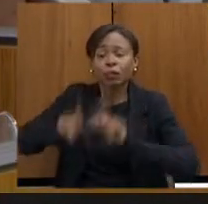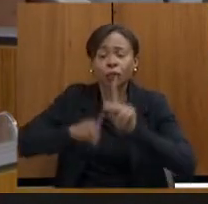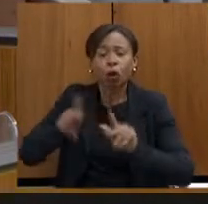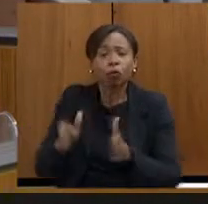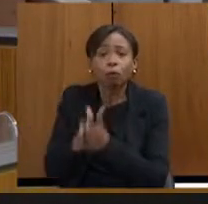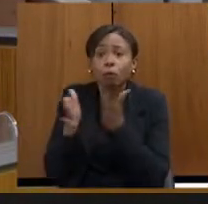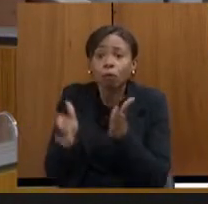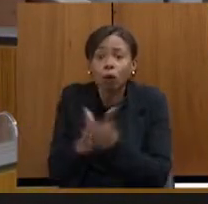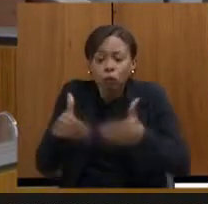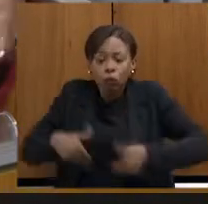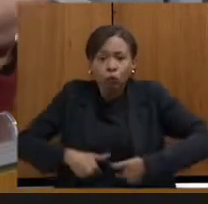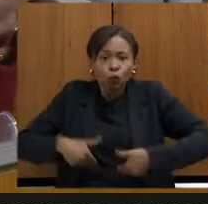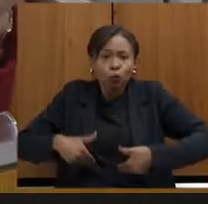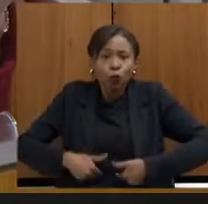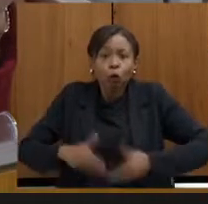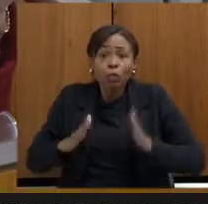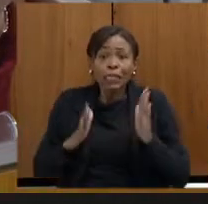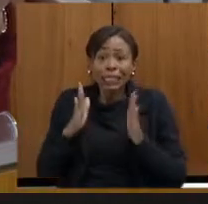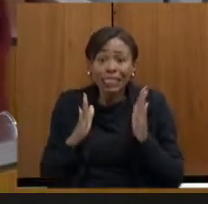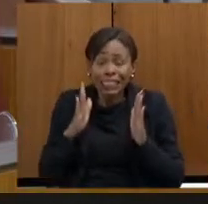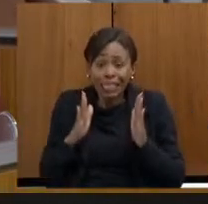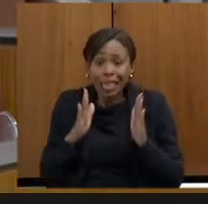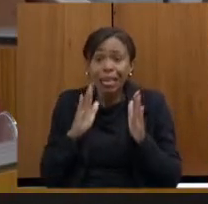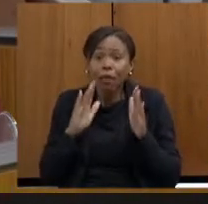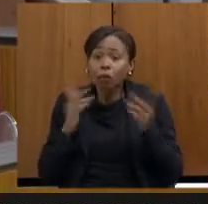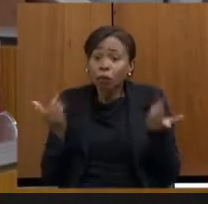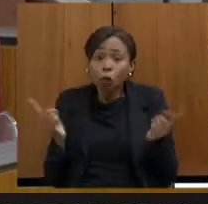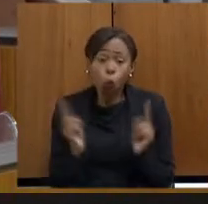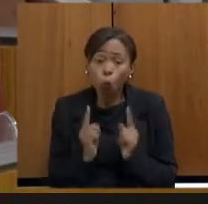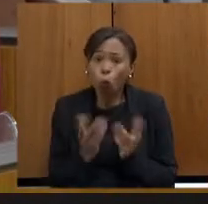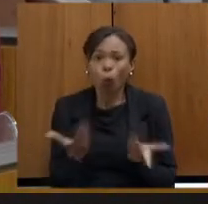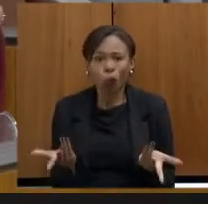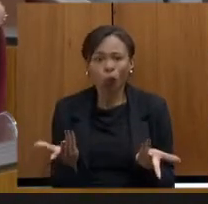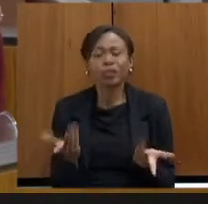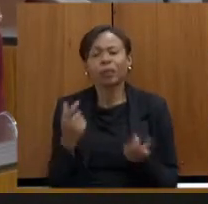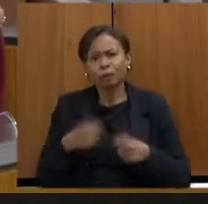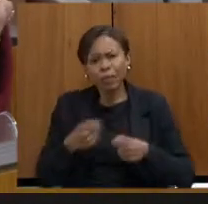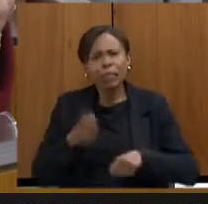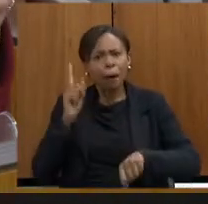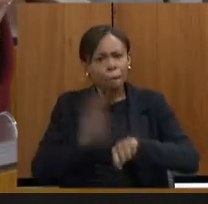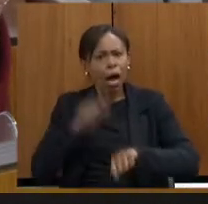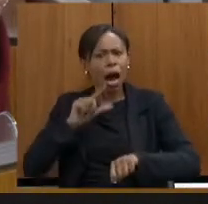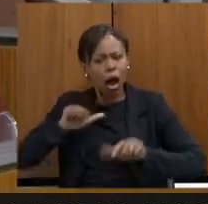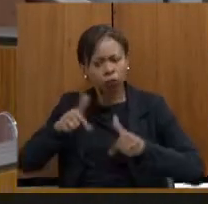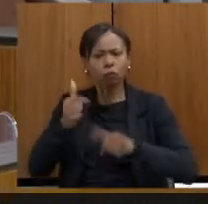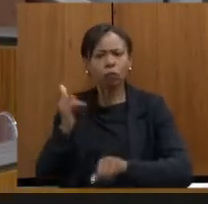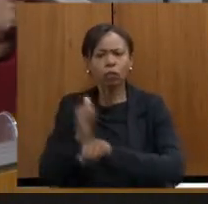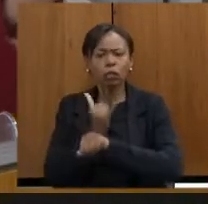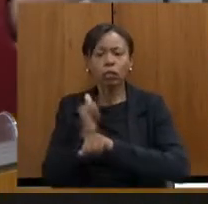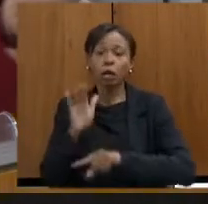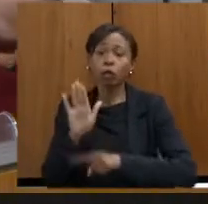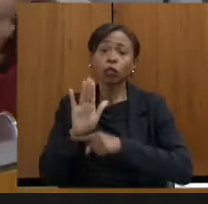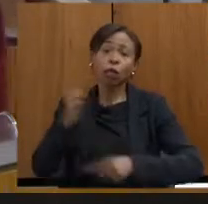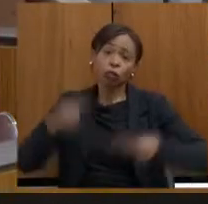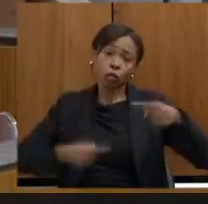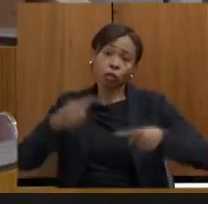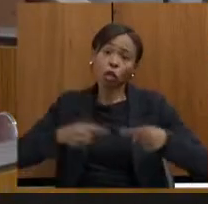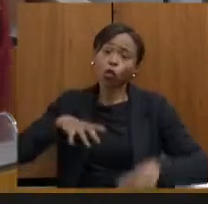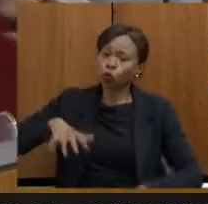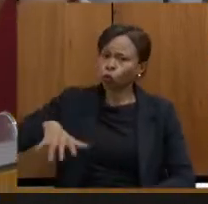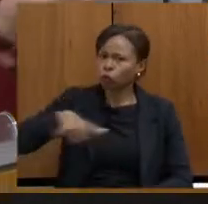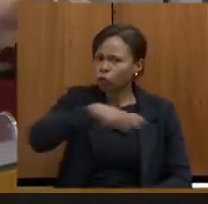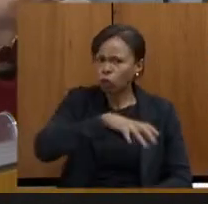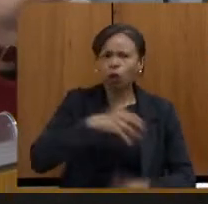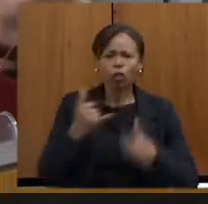a passar fome num curto período de tempo. Então, você tem questões que precisam ser imediatas, que todas essas políticas intersetoriais,